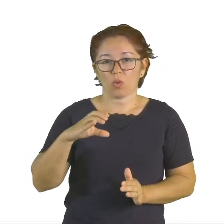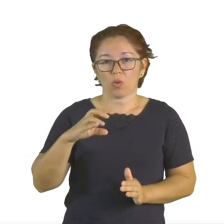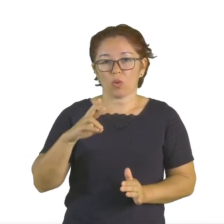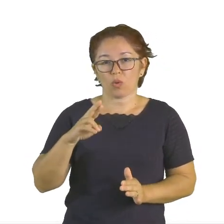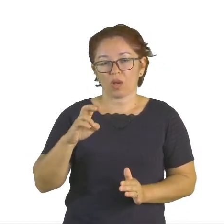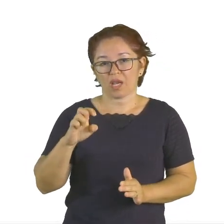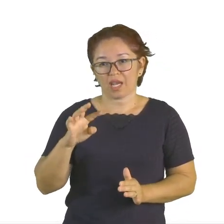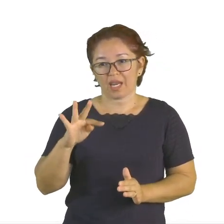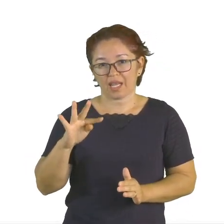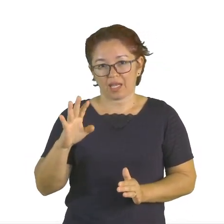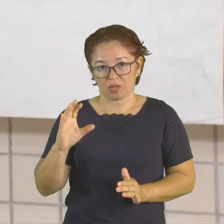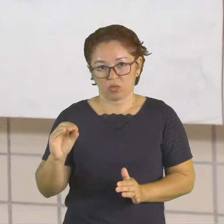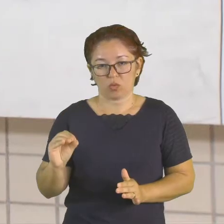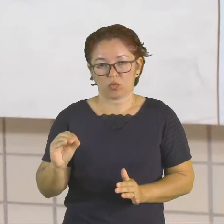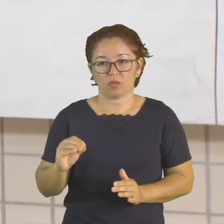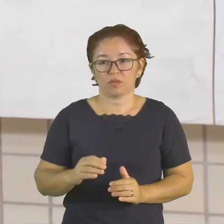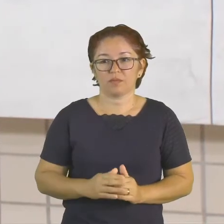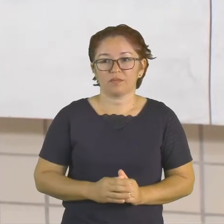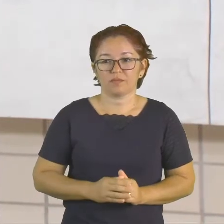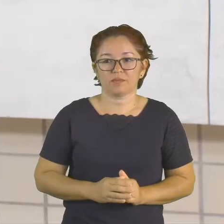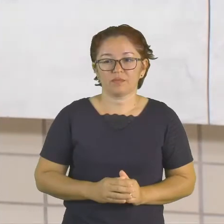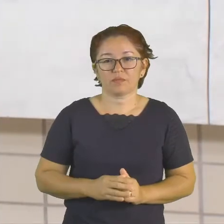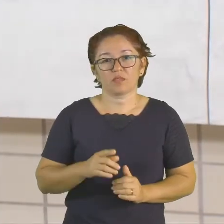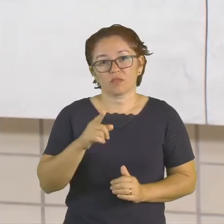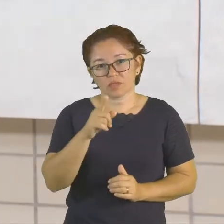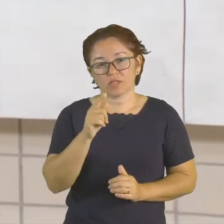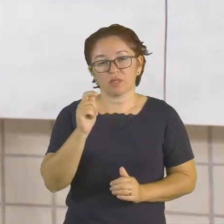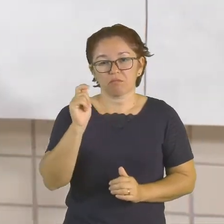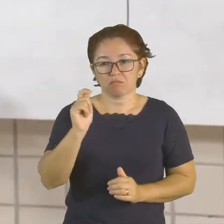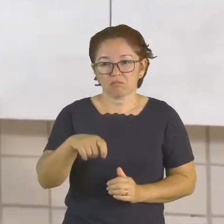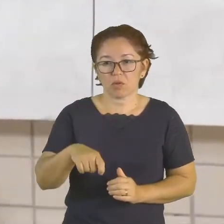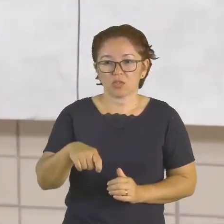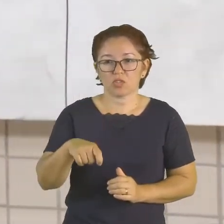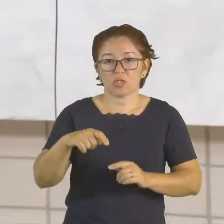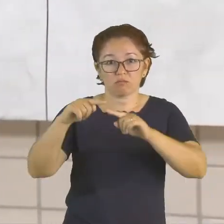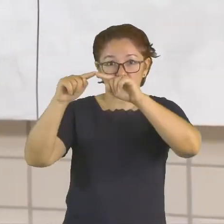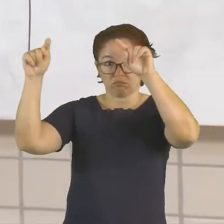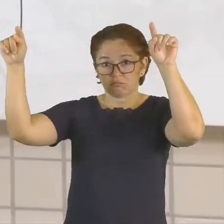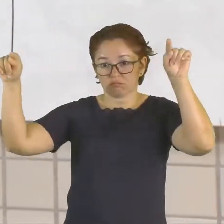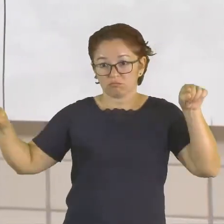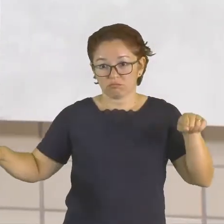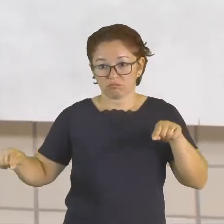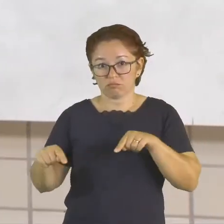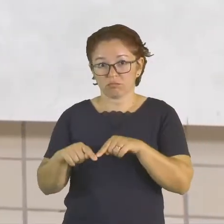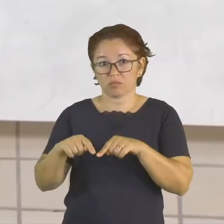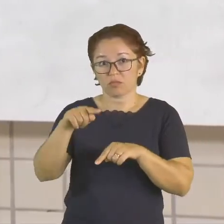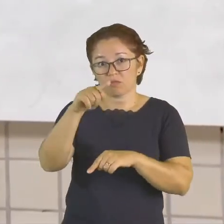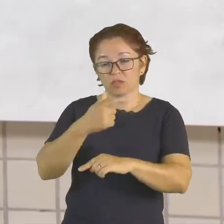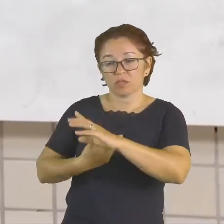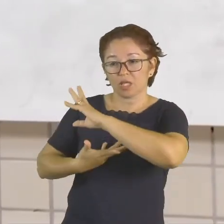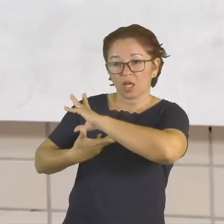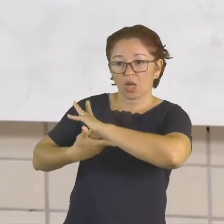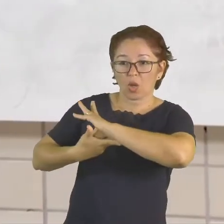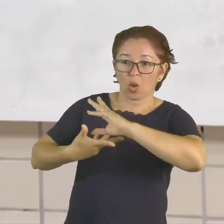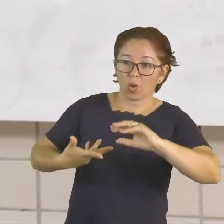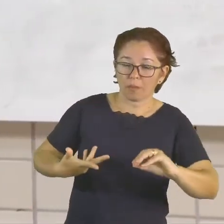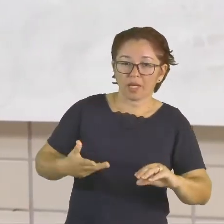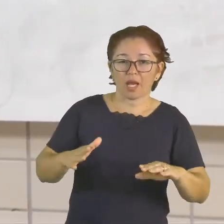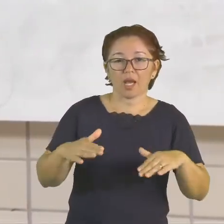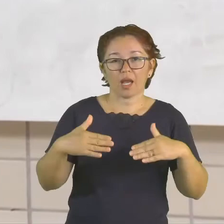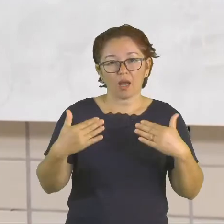aqui do quadro, ou aí do material de vocês e justifiquem a sua resposta. Não deixem de